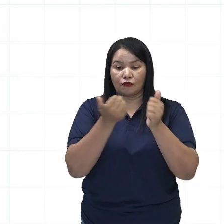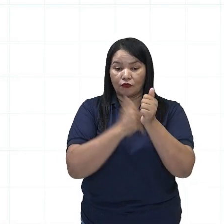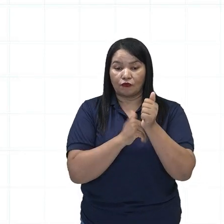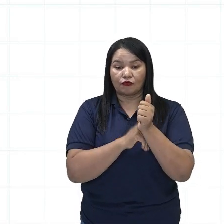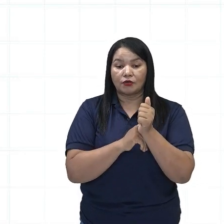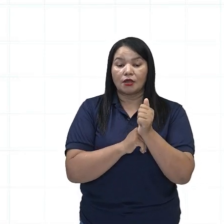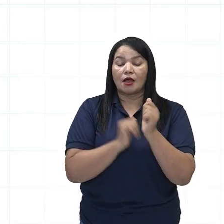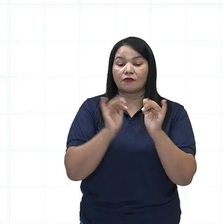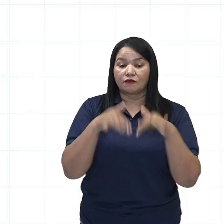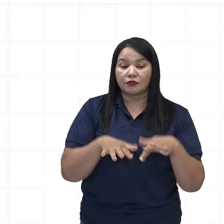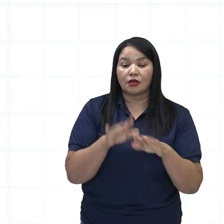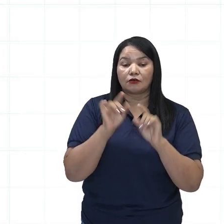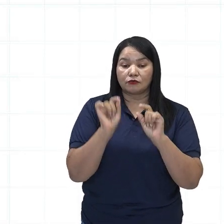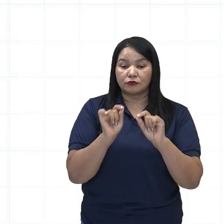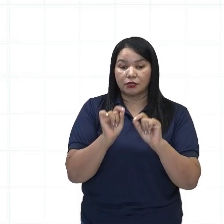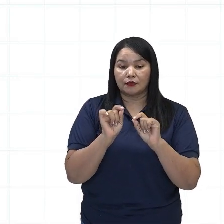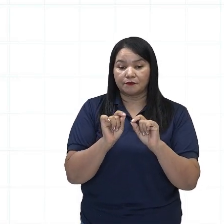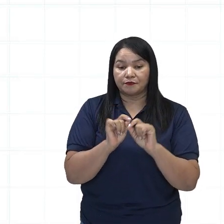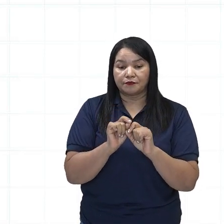o domínio